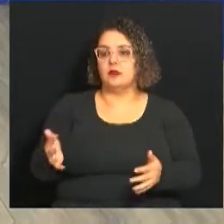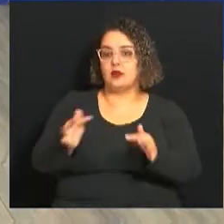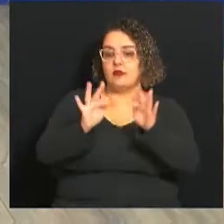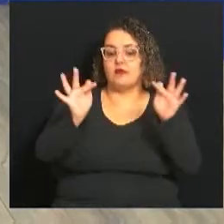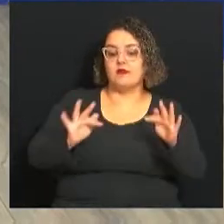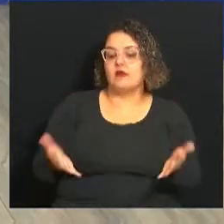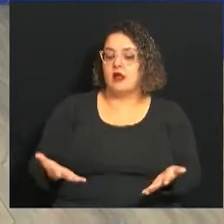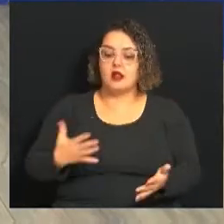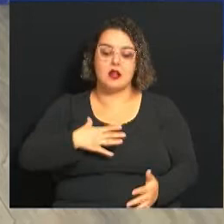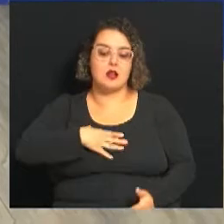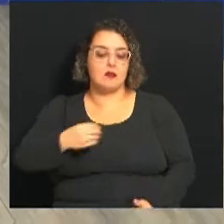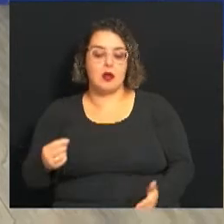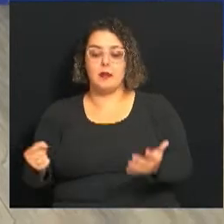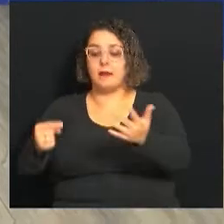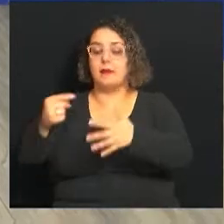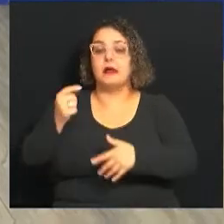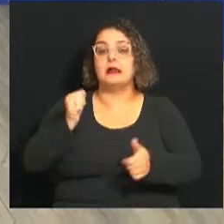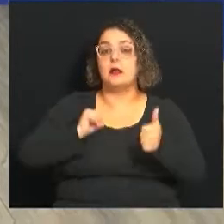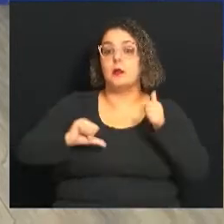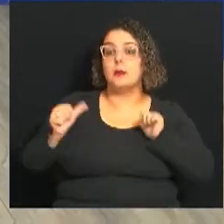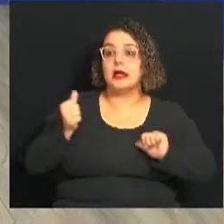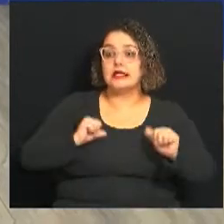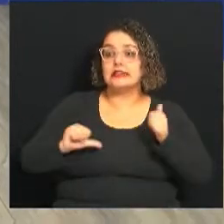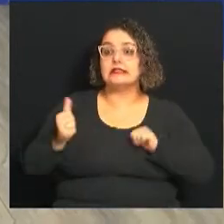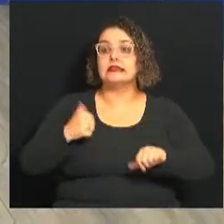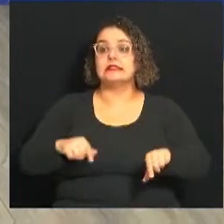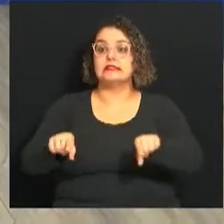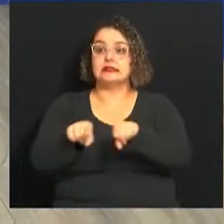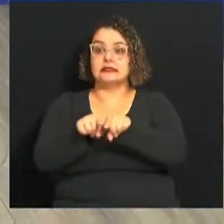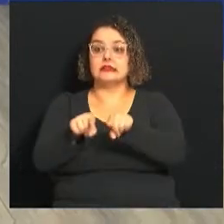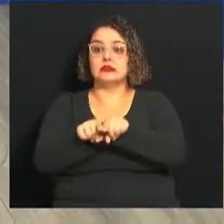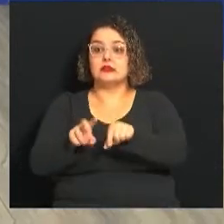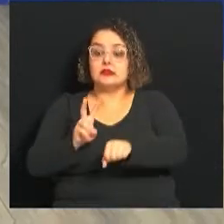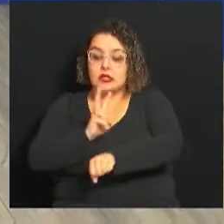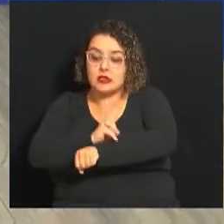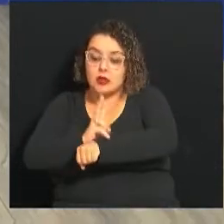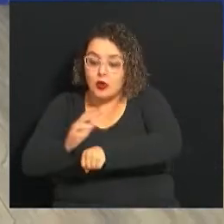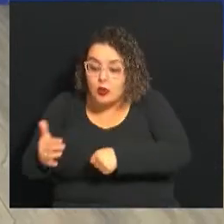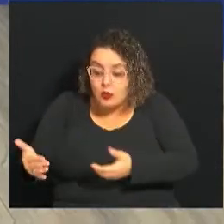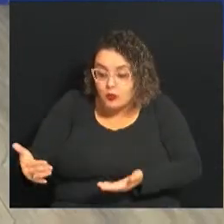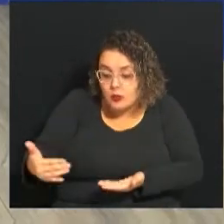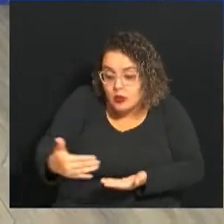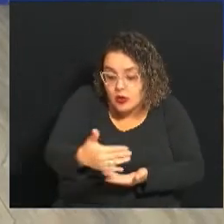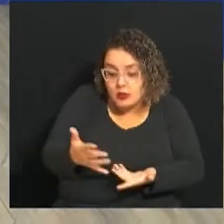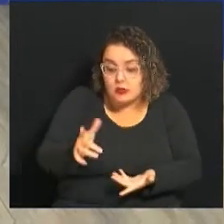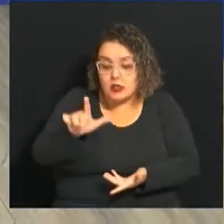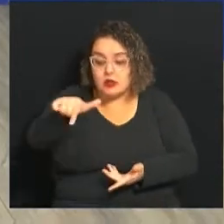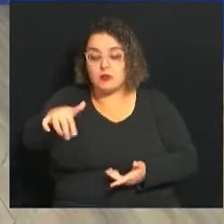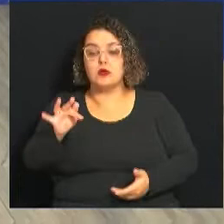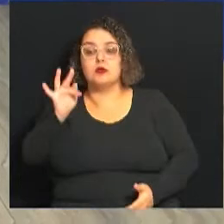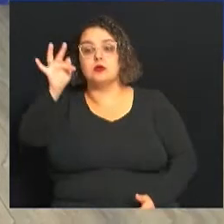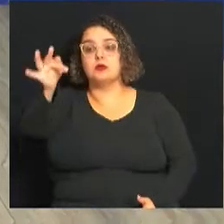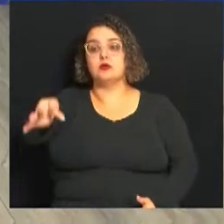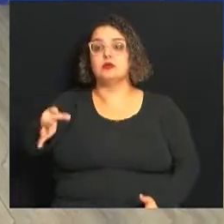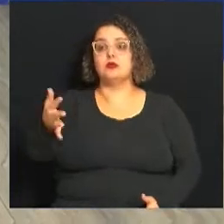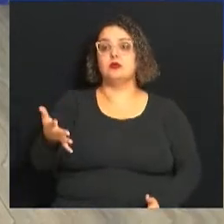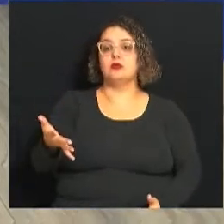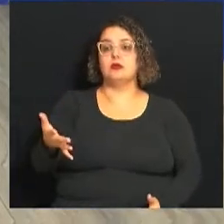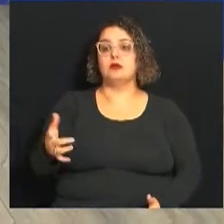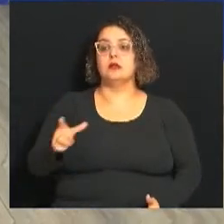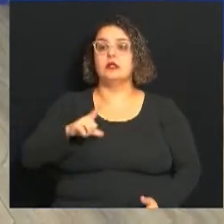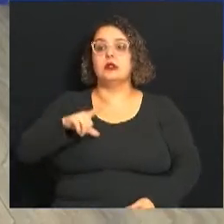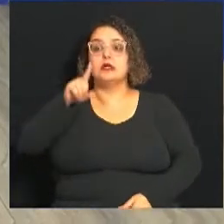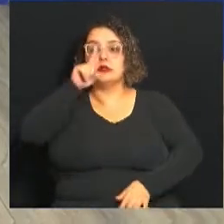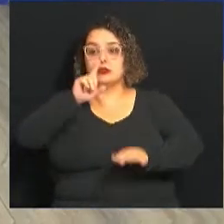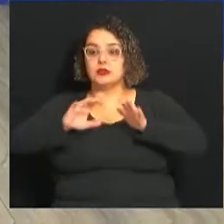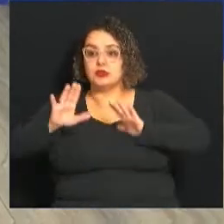meu filho... Há uma ansiedade também, né, dessa proteção, de eu vou proteger para depois no futuro. Tem que ter este cuidado